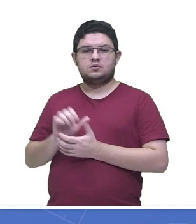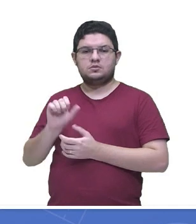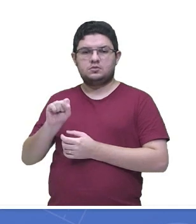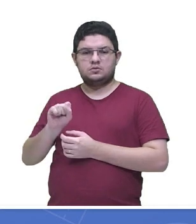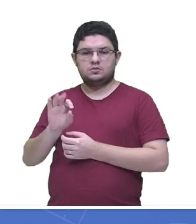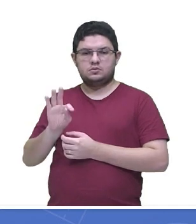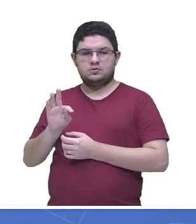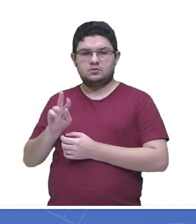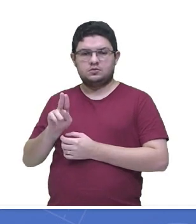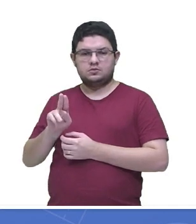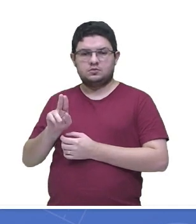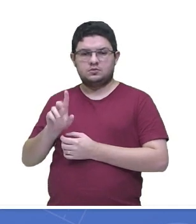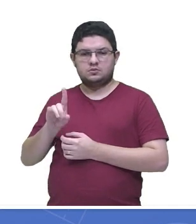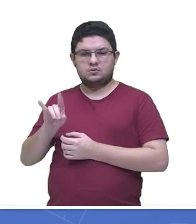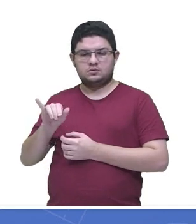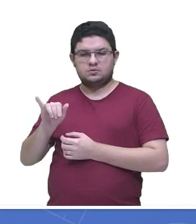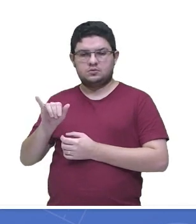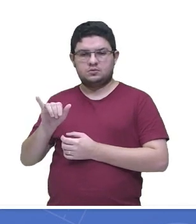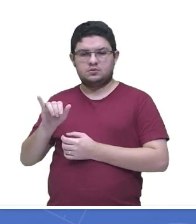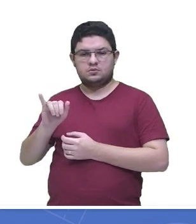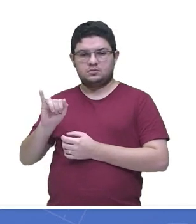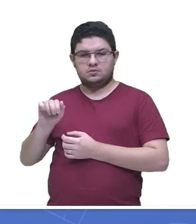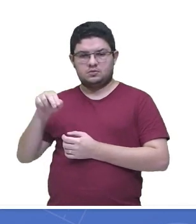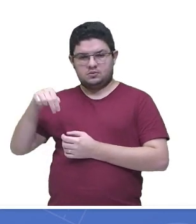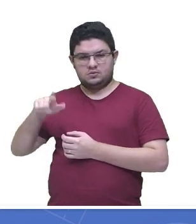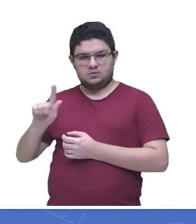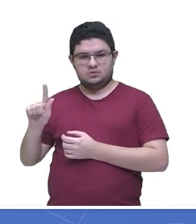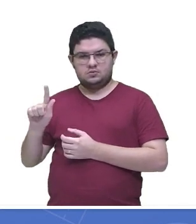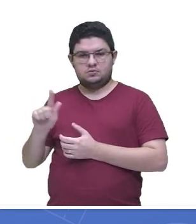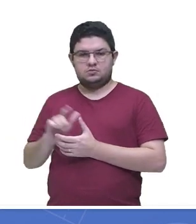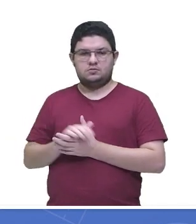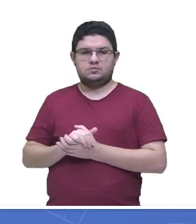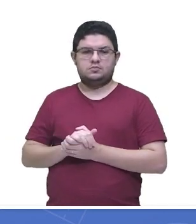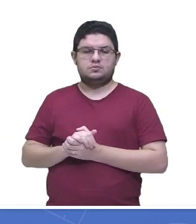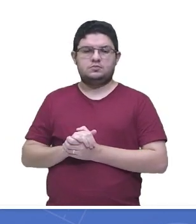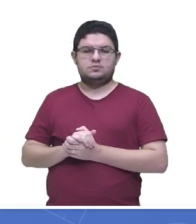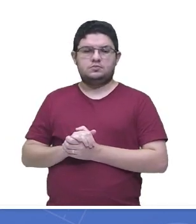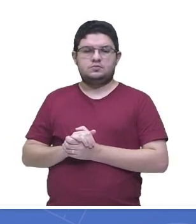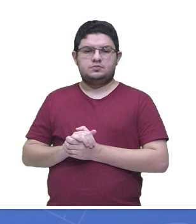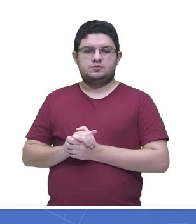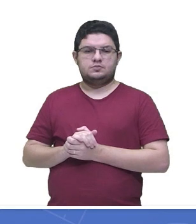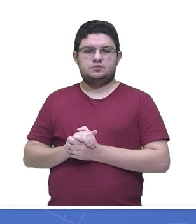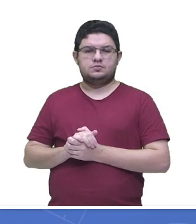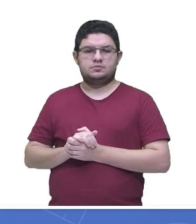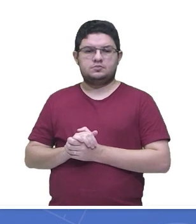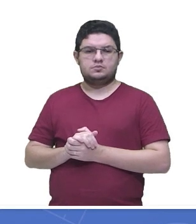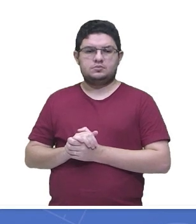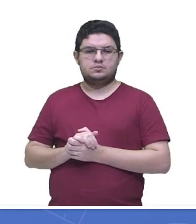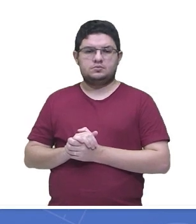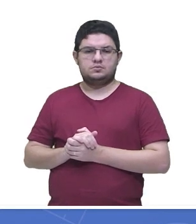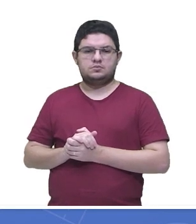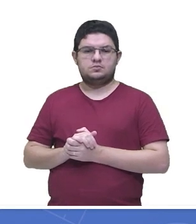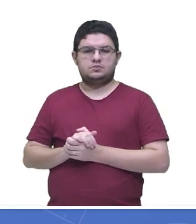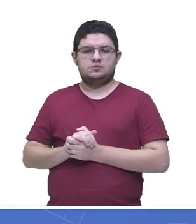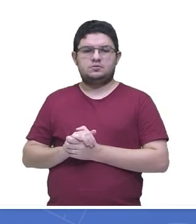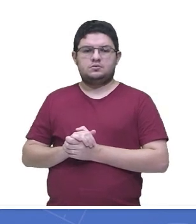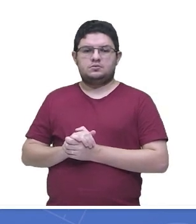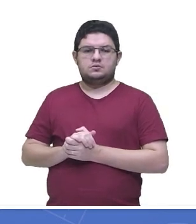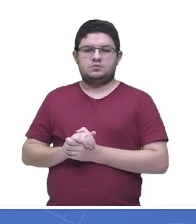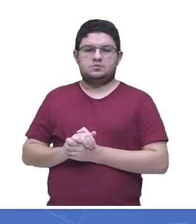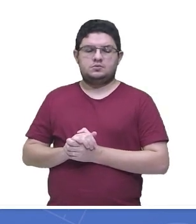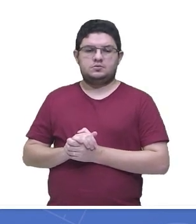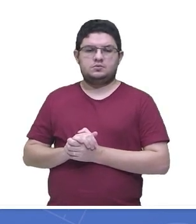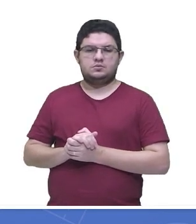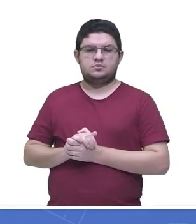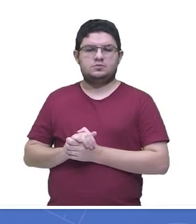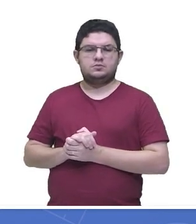Studying. We were not studying. We were not studying. Forma negativa. He was driving a